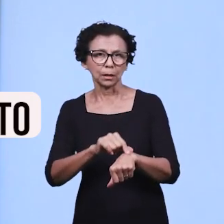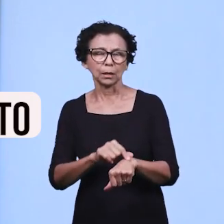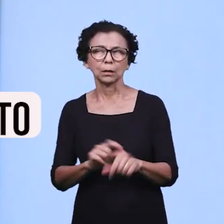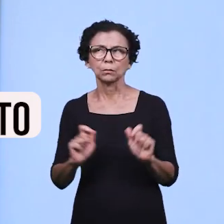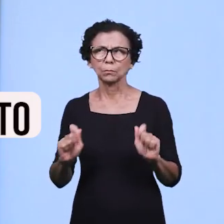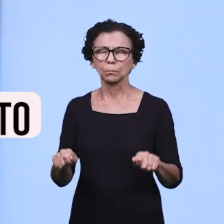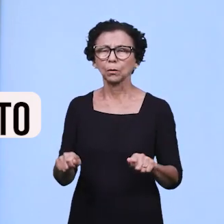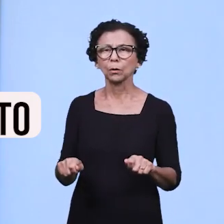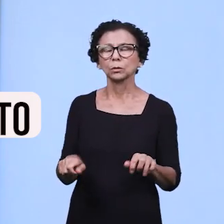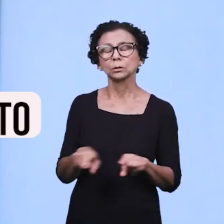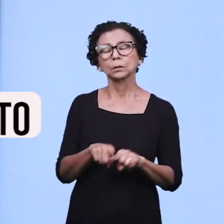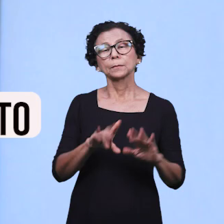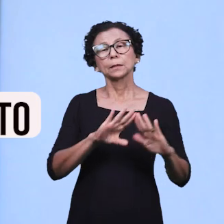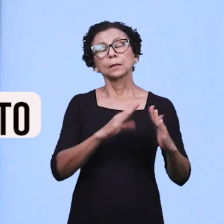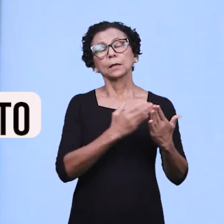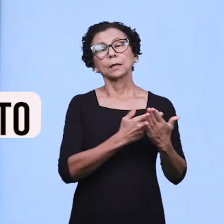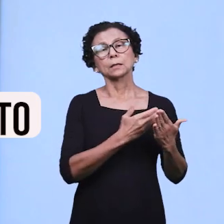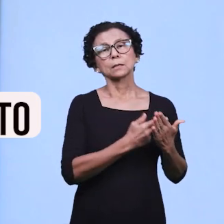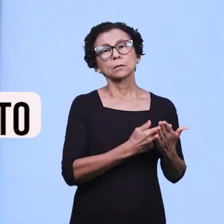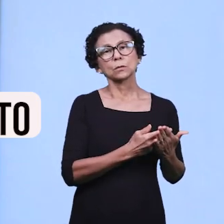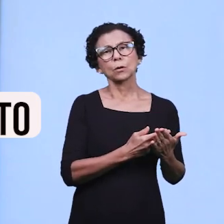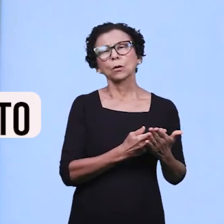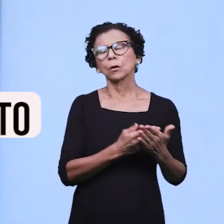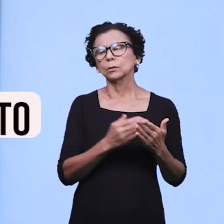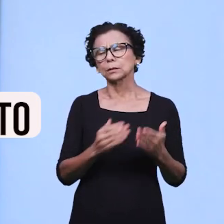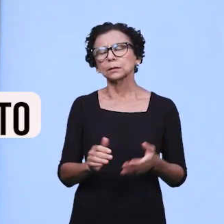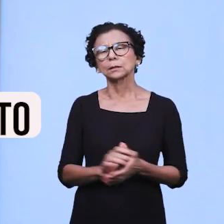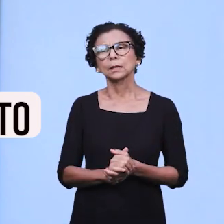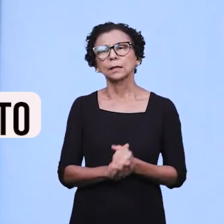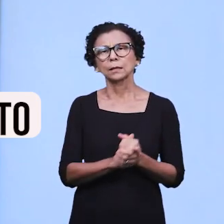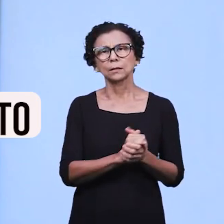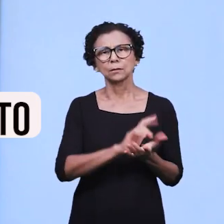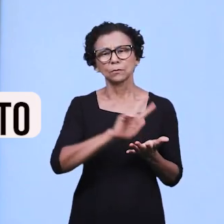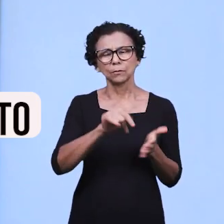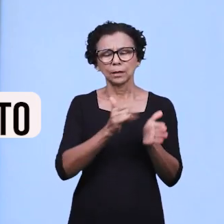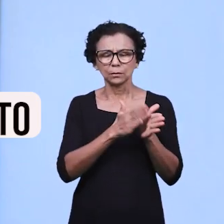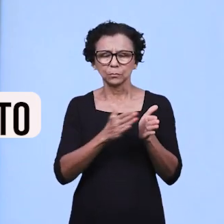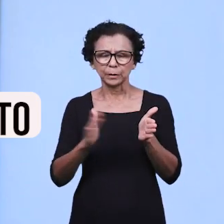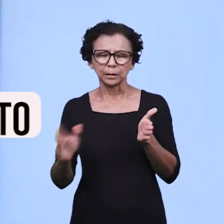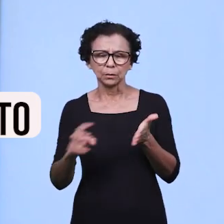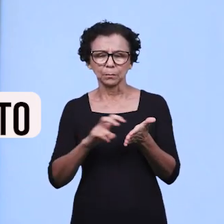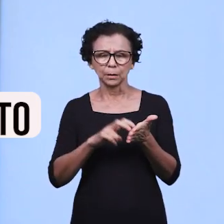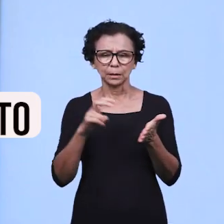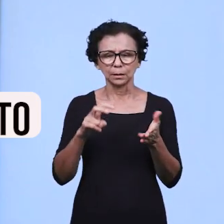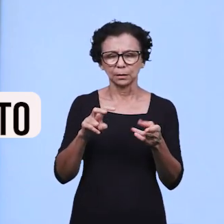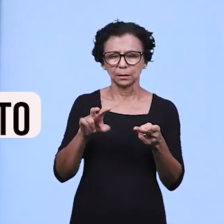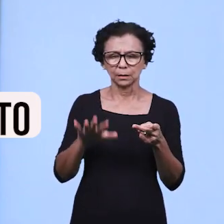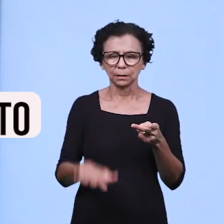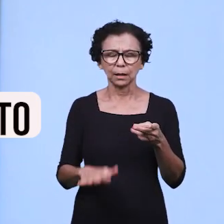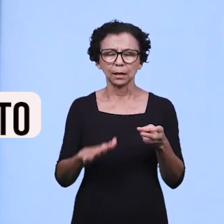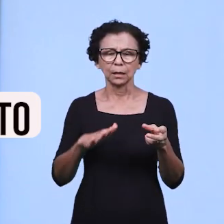disponibilizam atender os pais pela manhã, durante o almoço, até à noite, aqueles que trabalham.